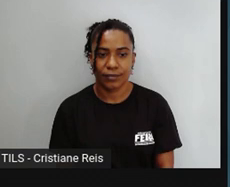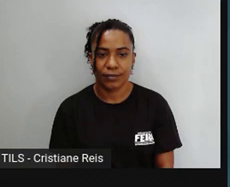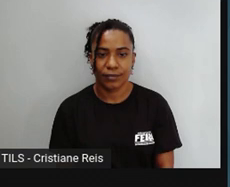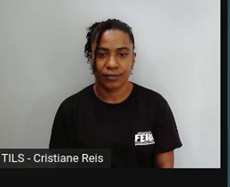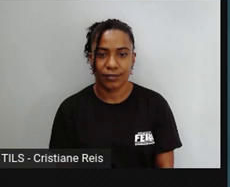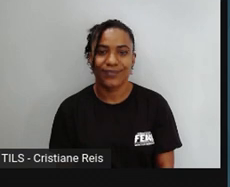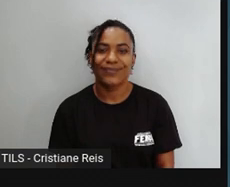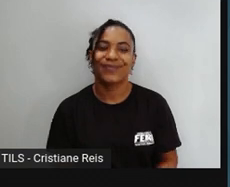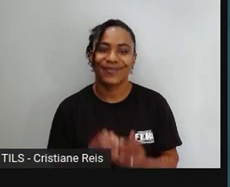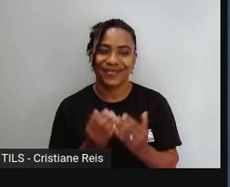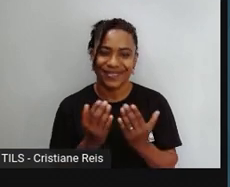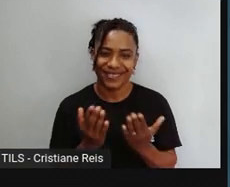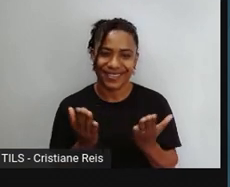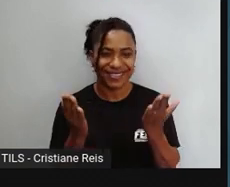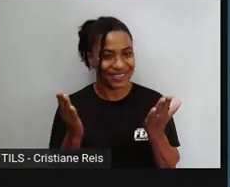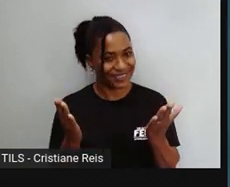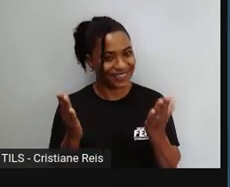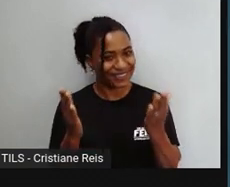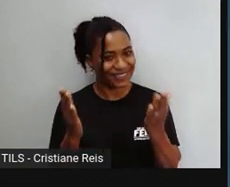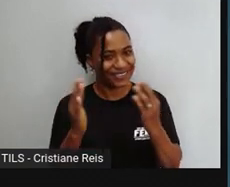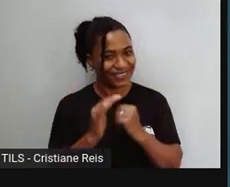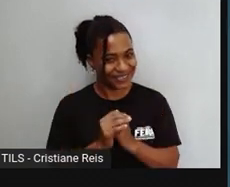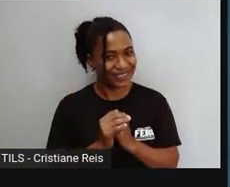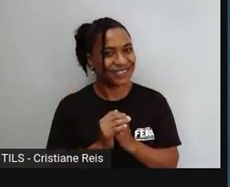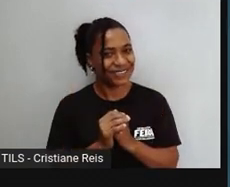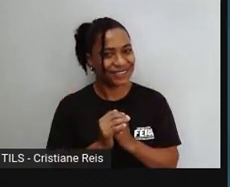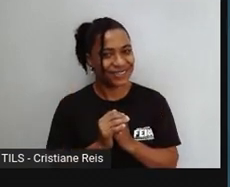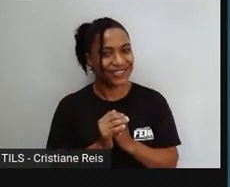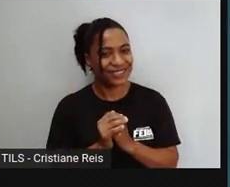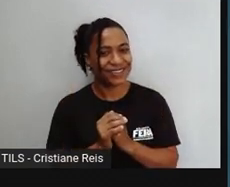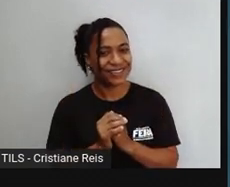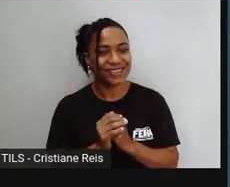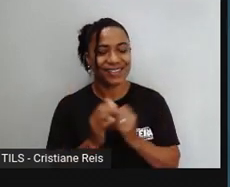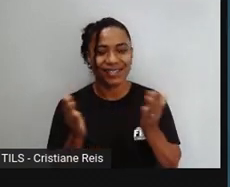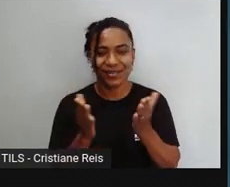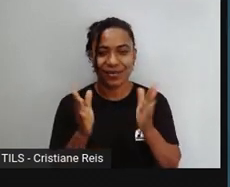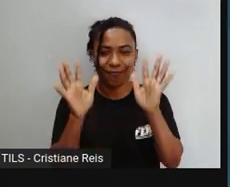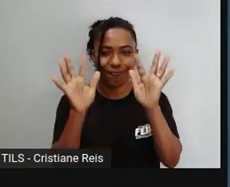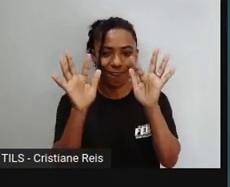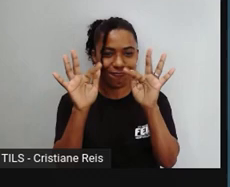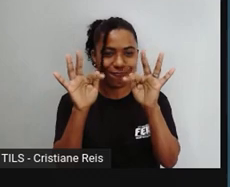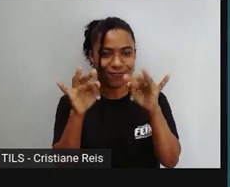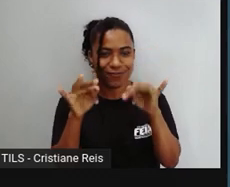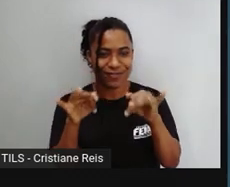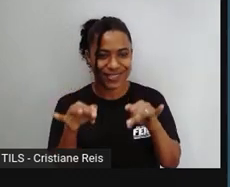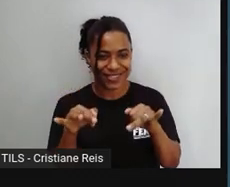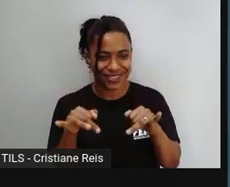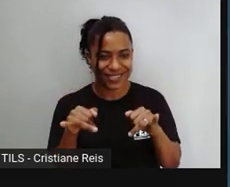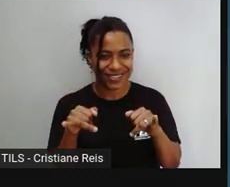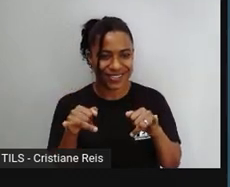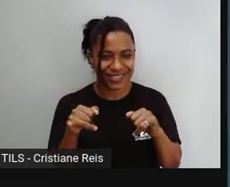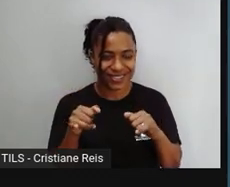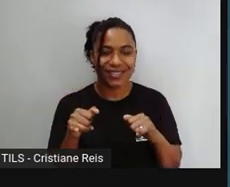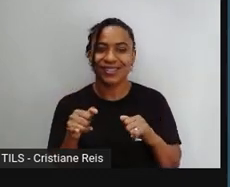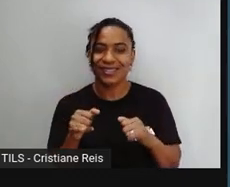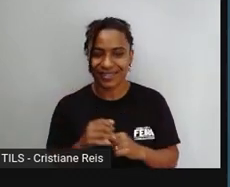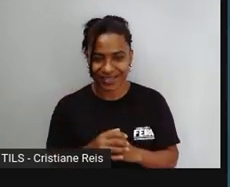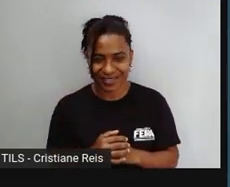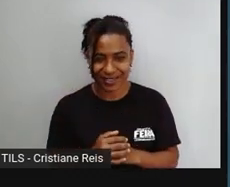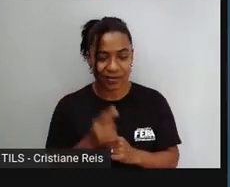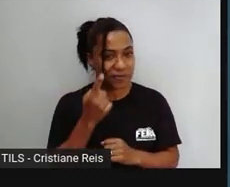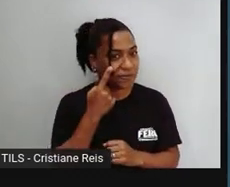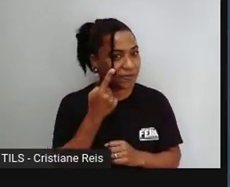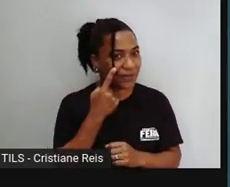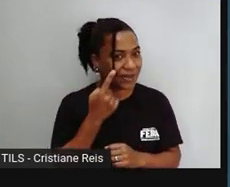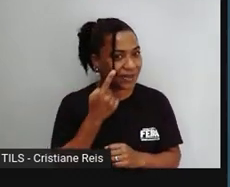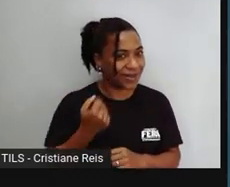Ok, students. Chegamos então ao final do nosso quiz show. E vamos conferir a nossa